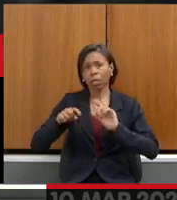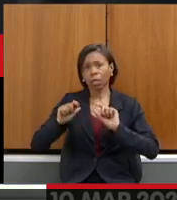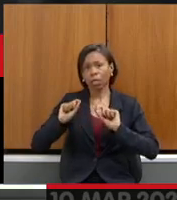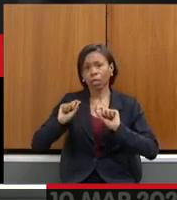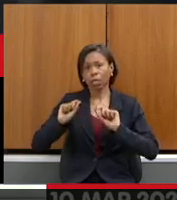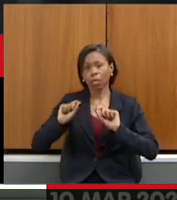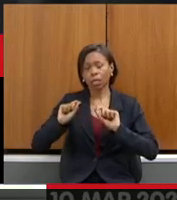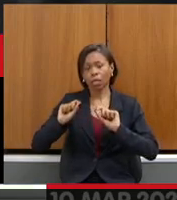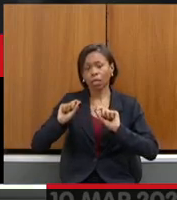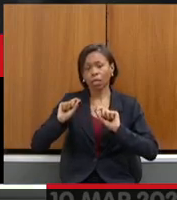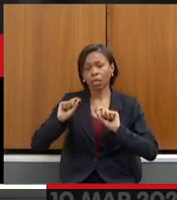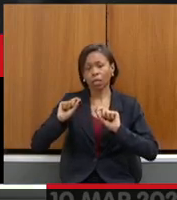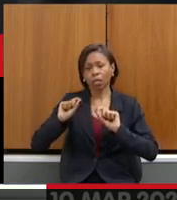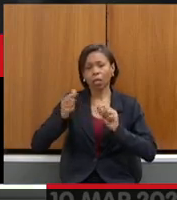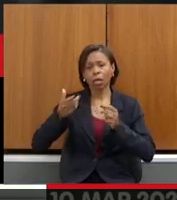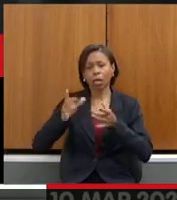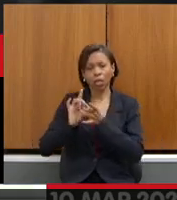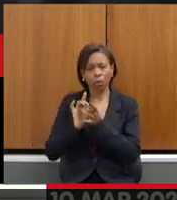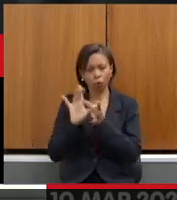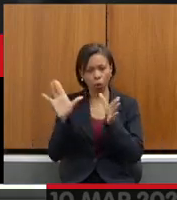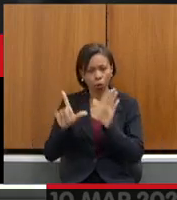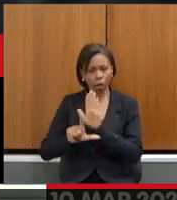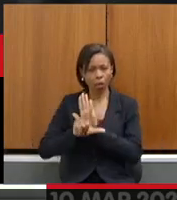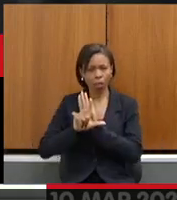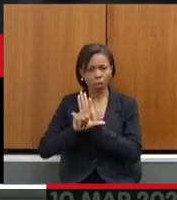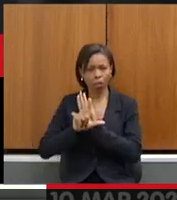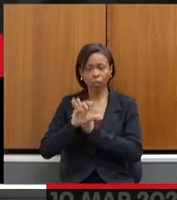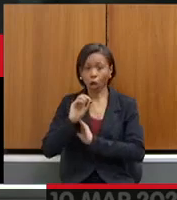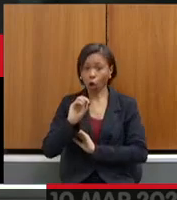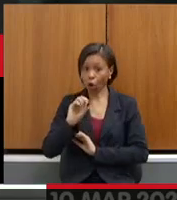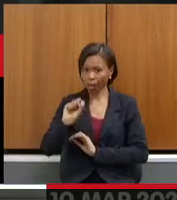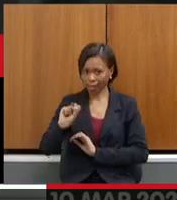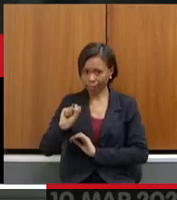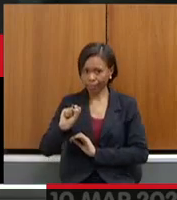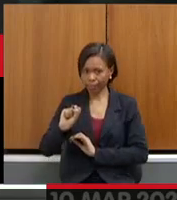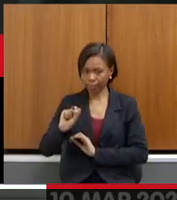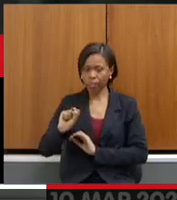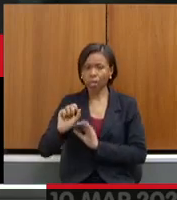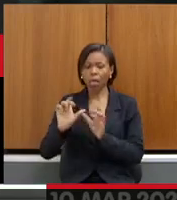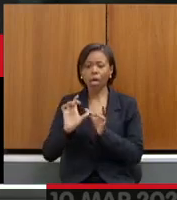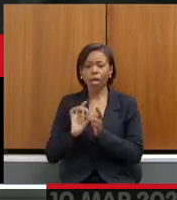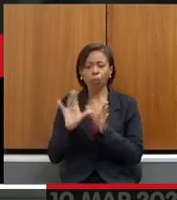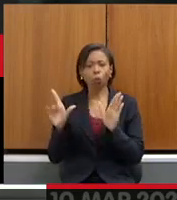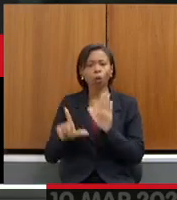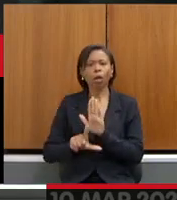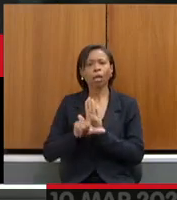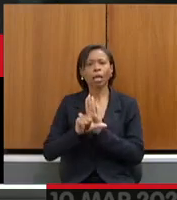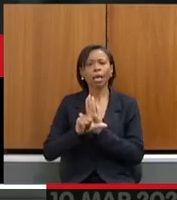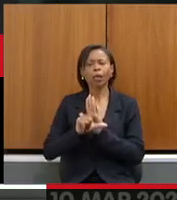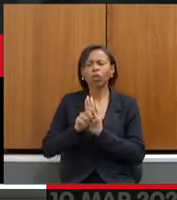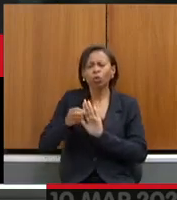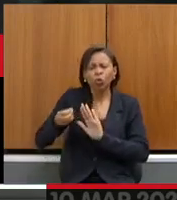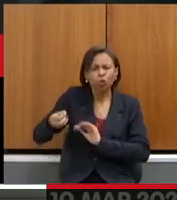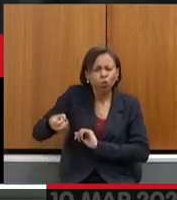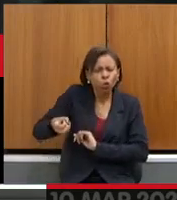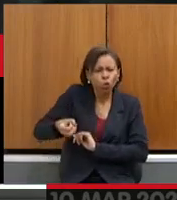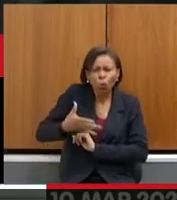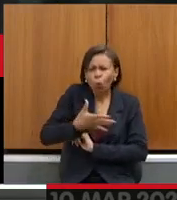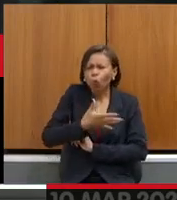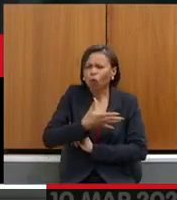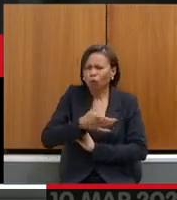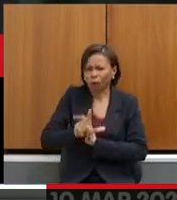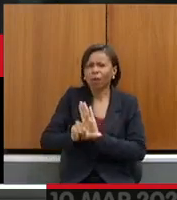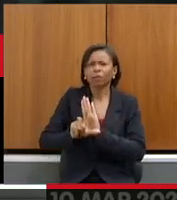liberou uma lei que do ponto de vista de Oeste a lei mais atual do país é que mais